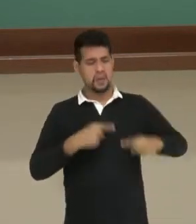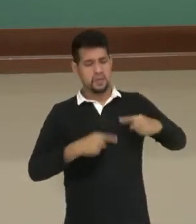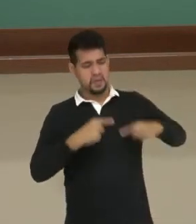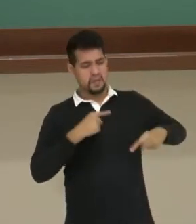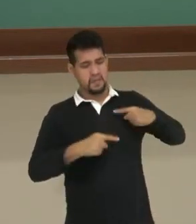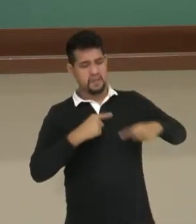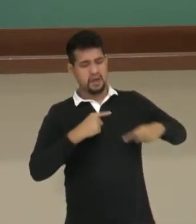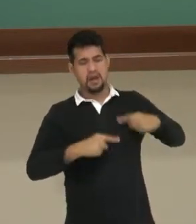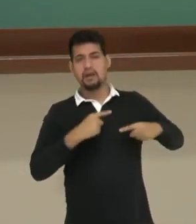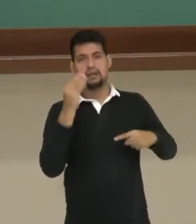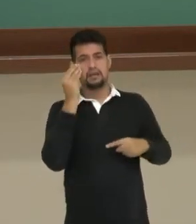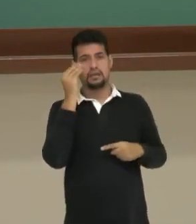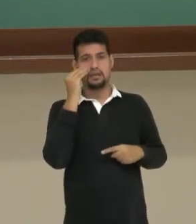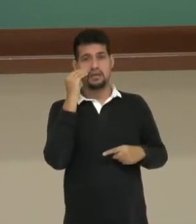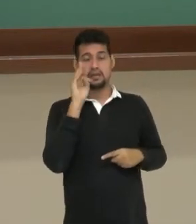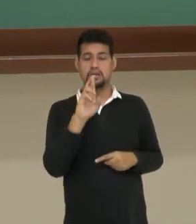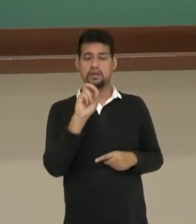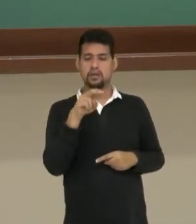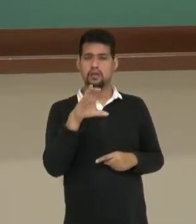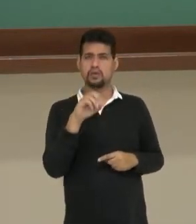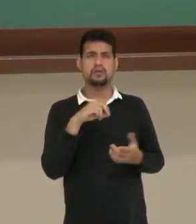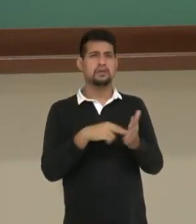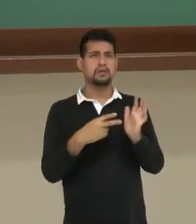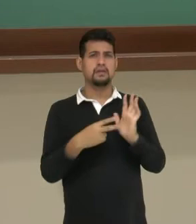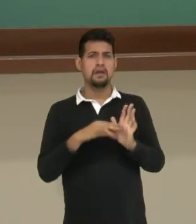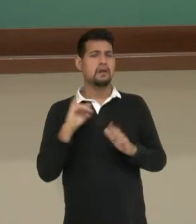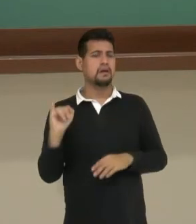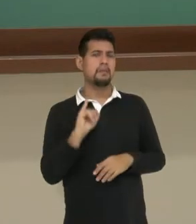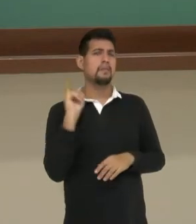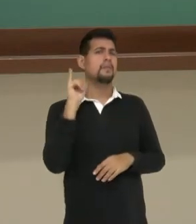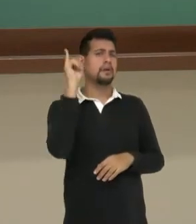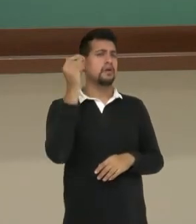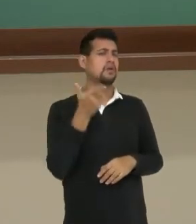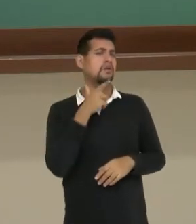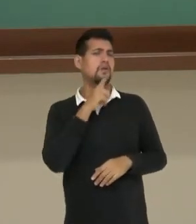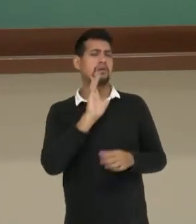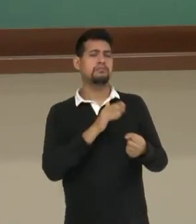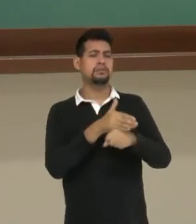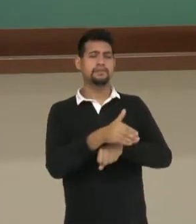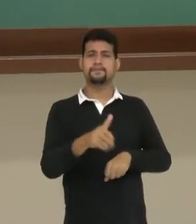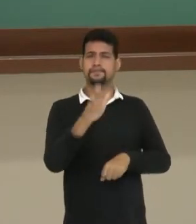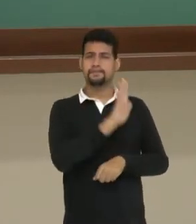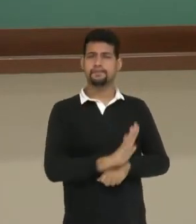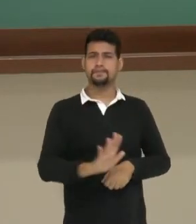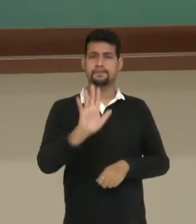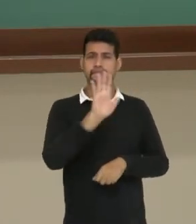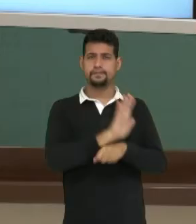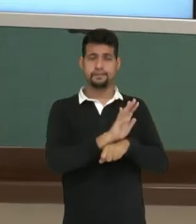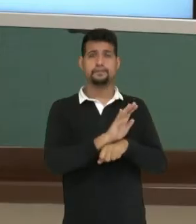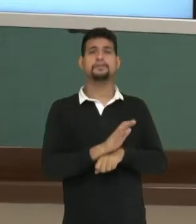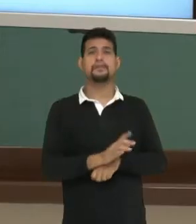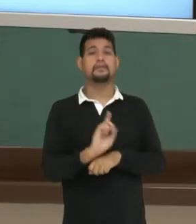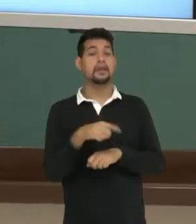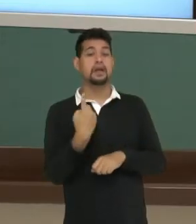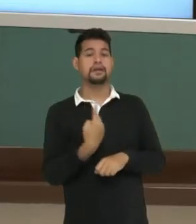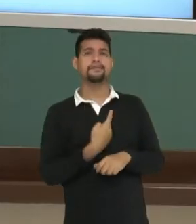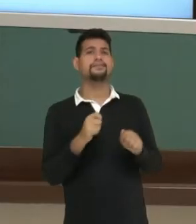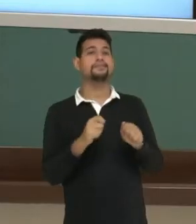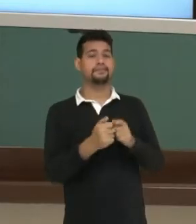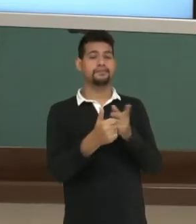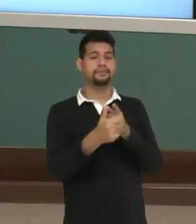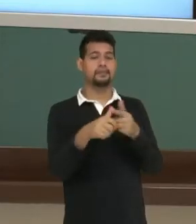sucessão do trono, o que foi para ele bem pertinente para ele conseguir dominar essa região, tá? Nós vamos agora para a